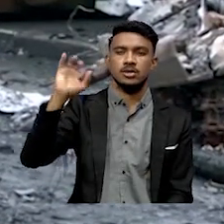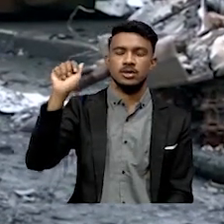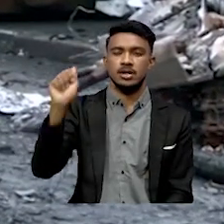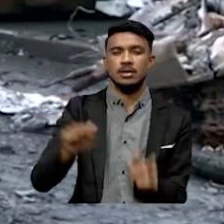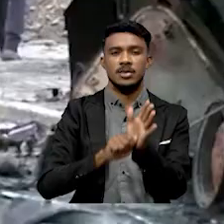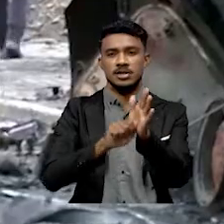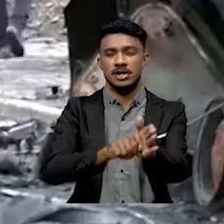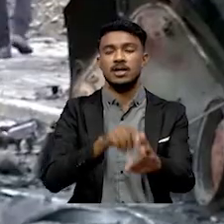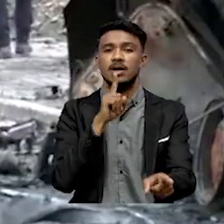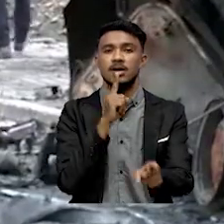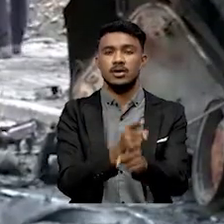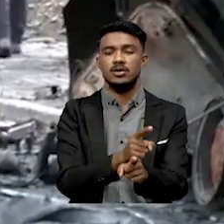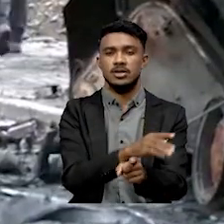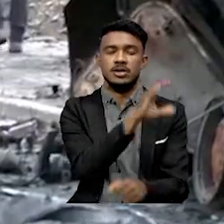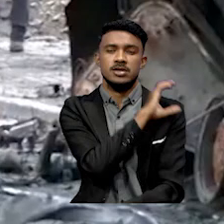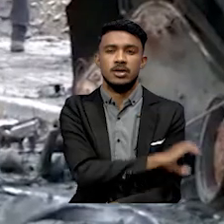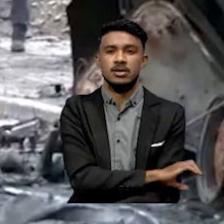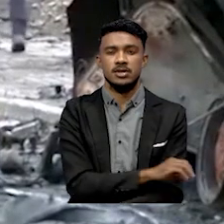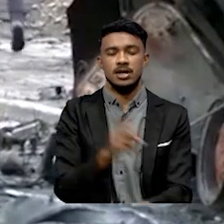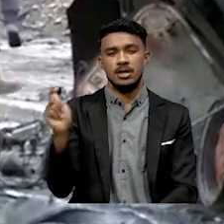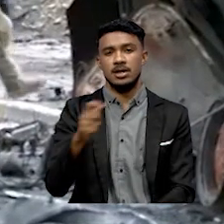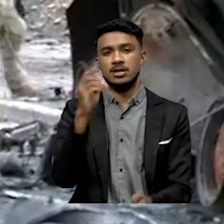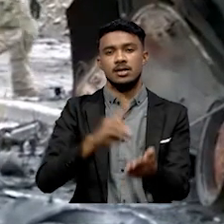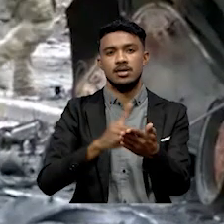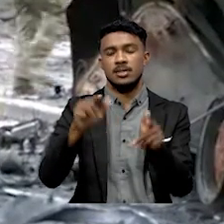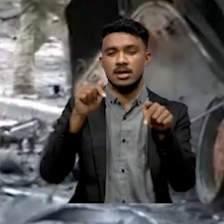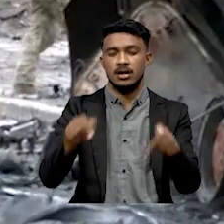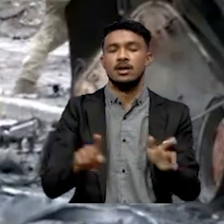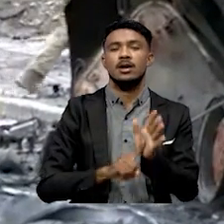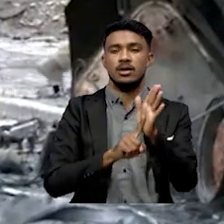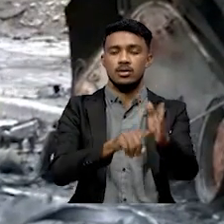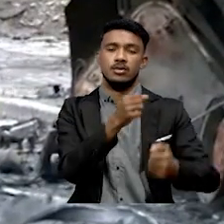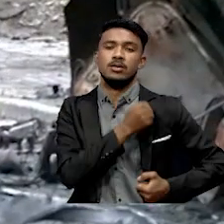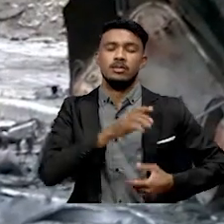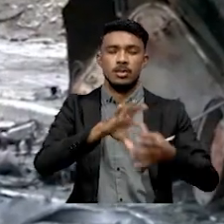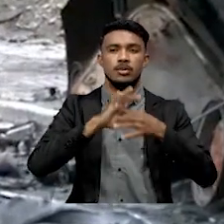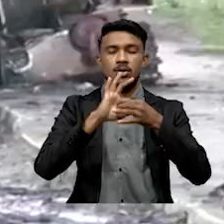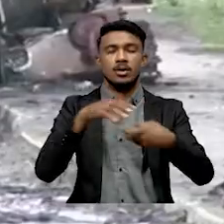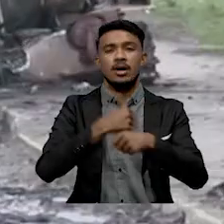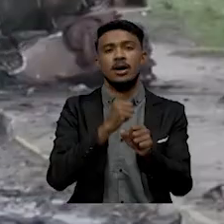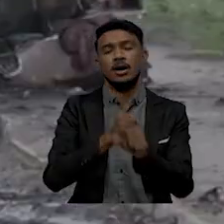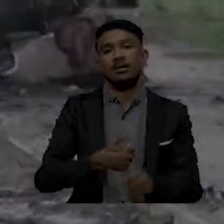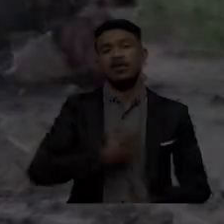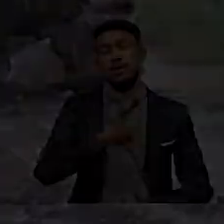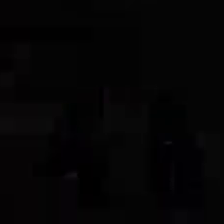para o Conselho de Segurança e a terça semana nem, nebe a tudo, nia soldado síria la envolva e a halo catnem.